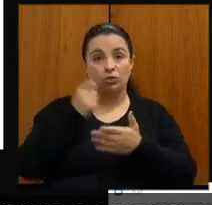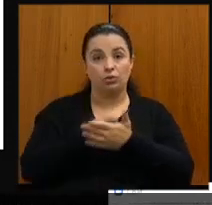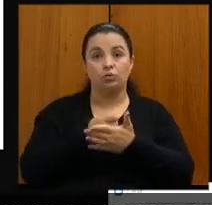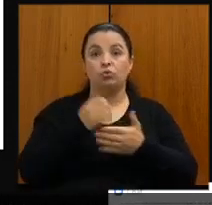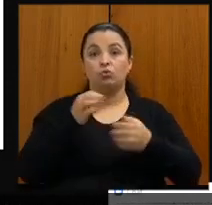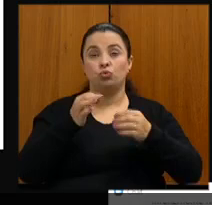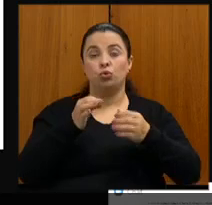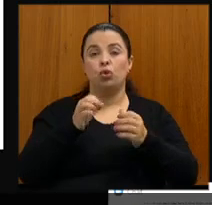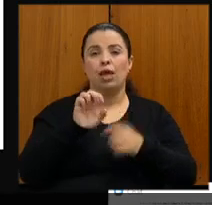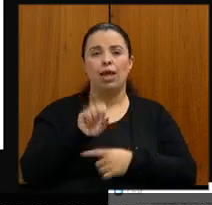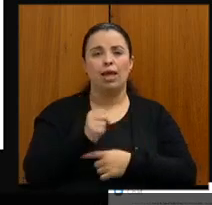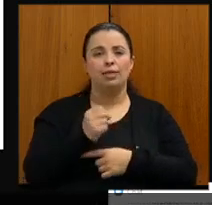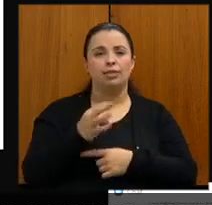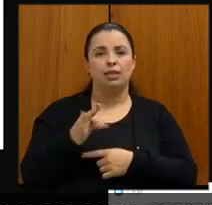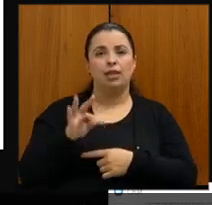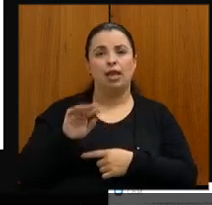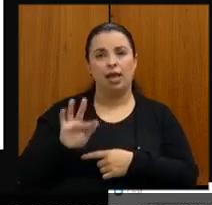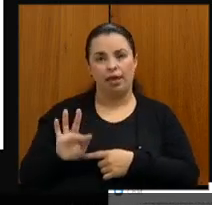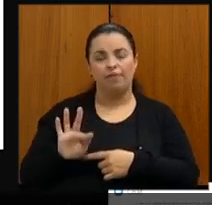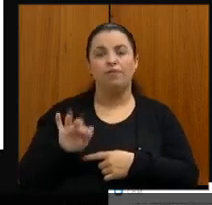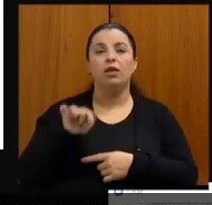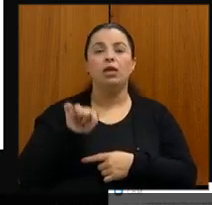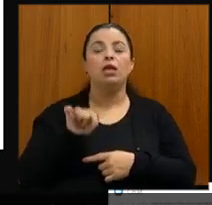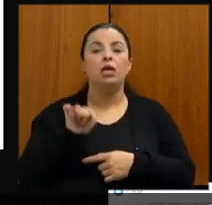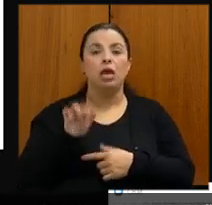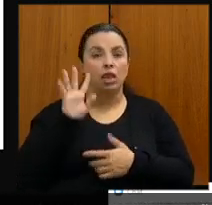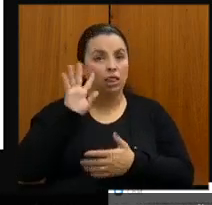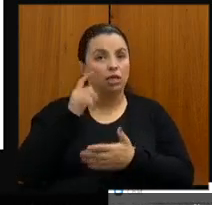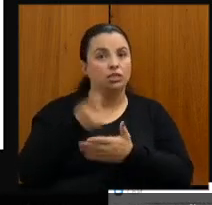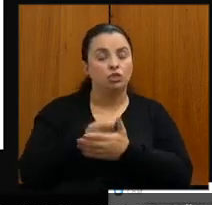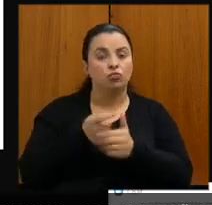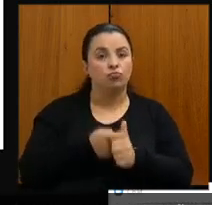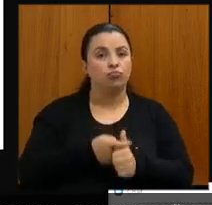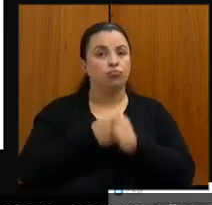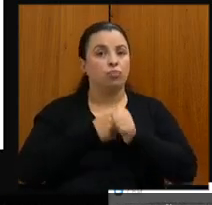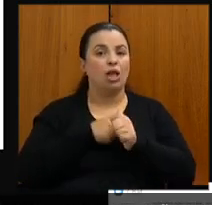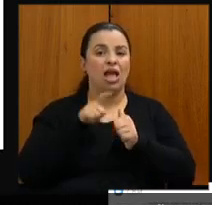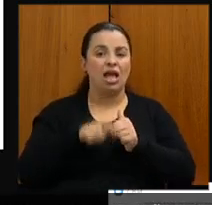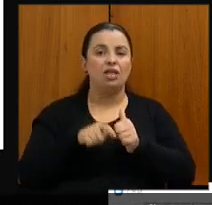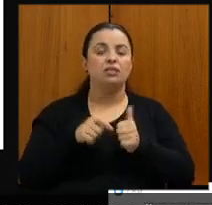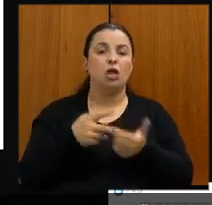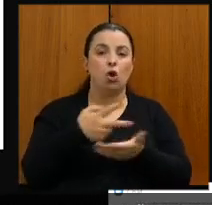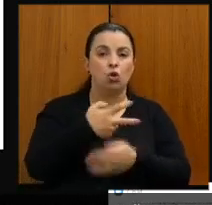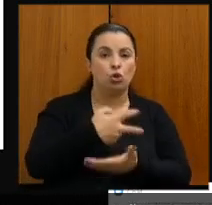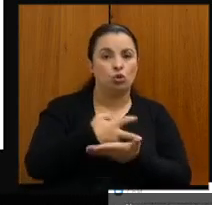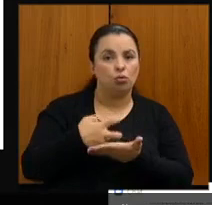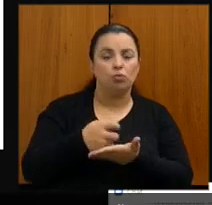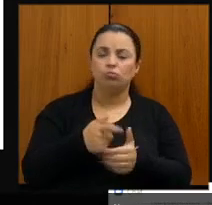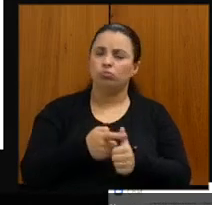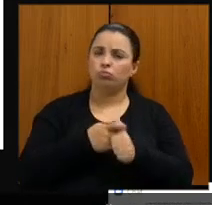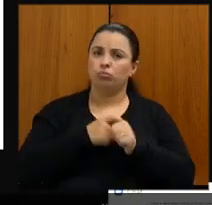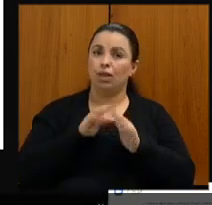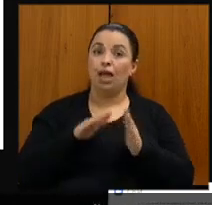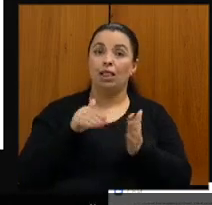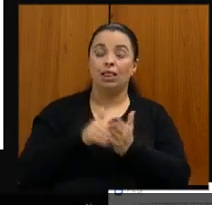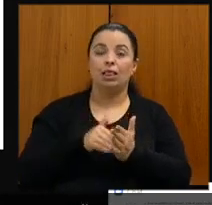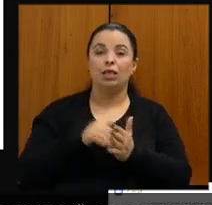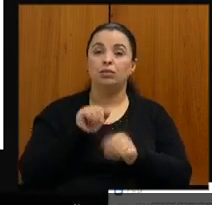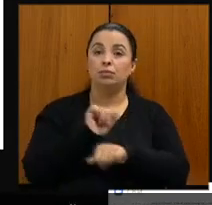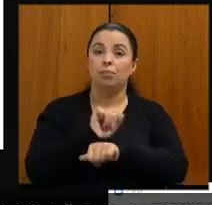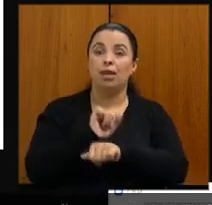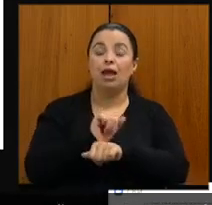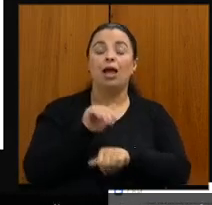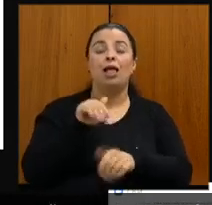que diz que decidiu por suspender as as desocupações até 30 de junho no